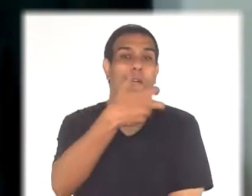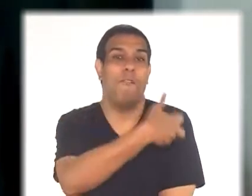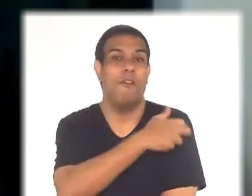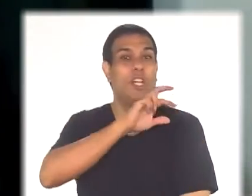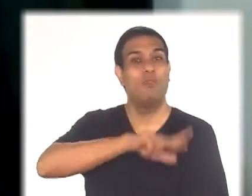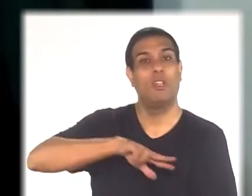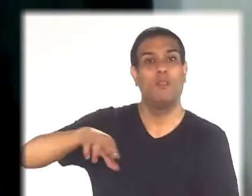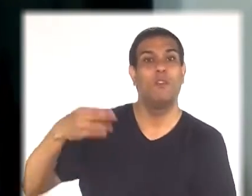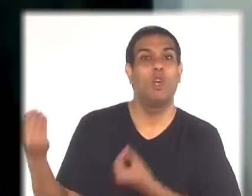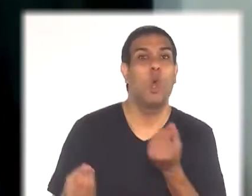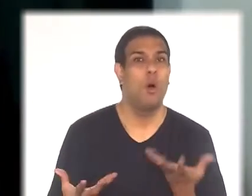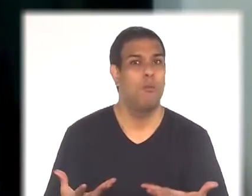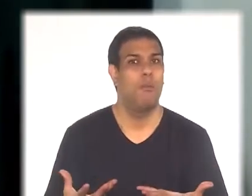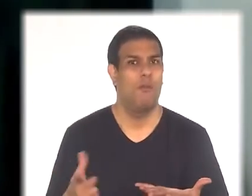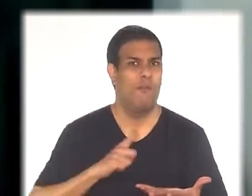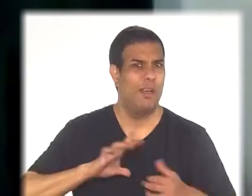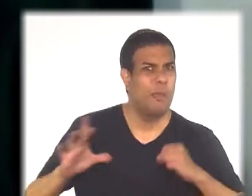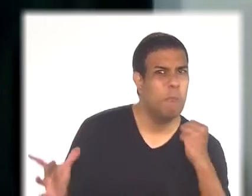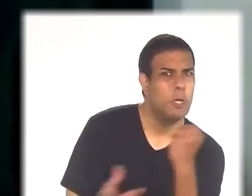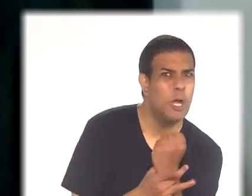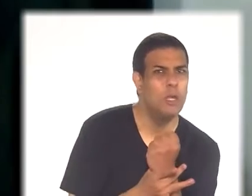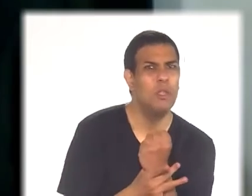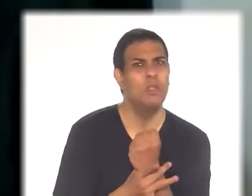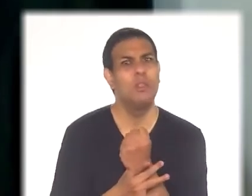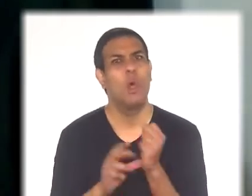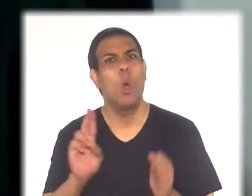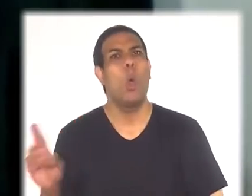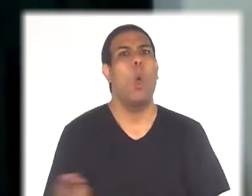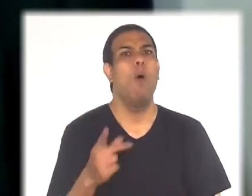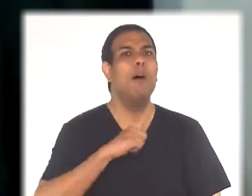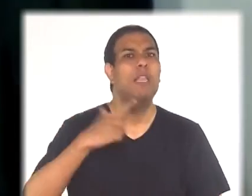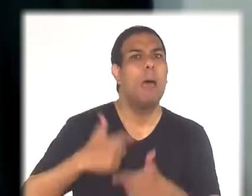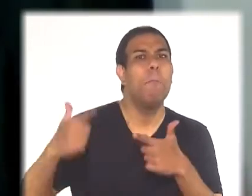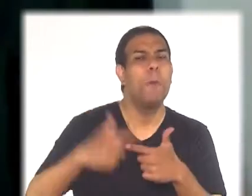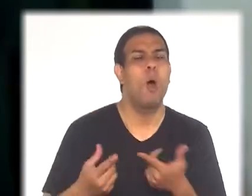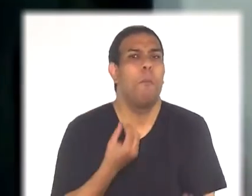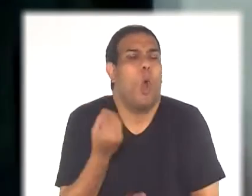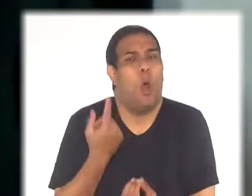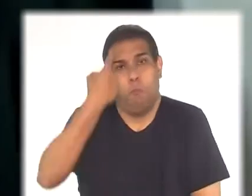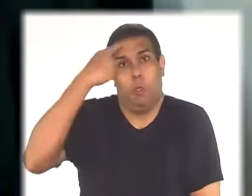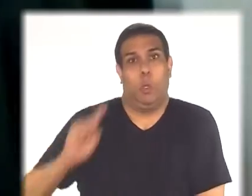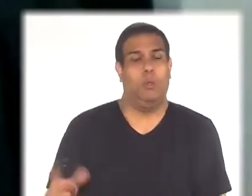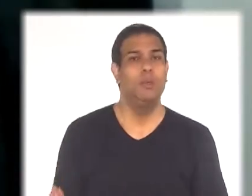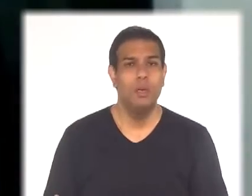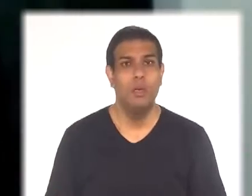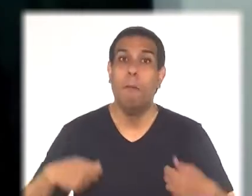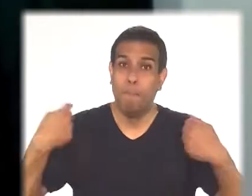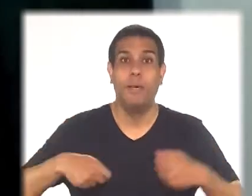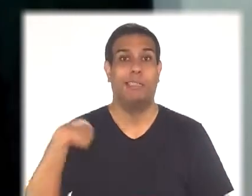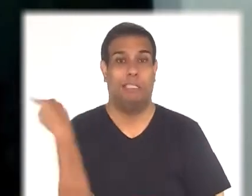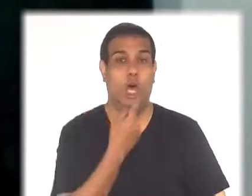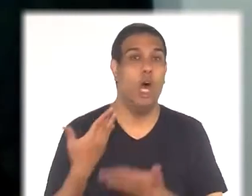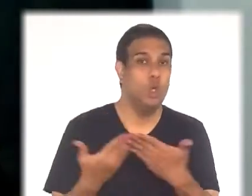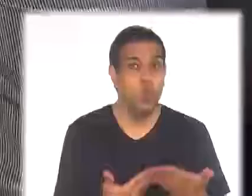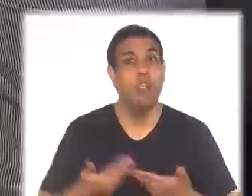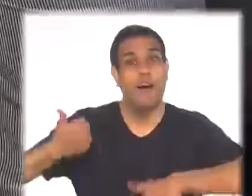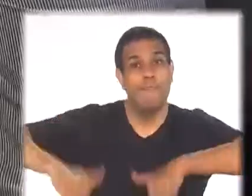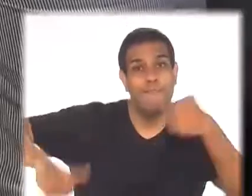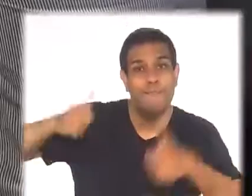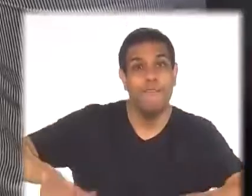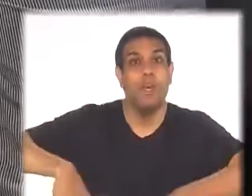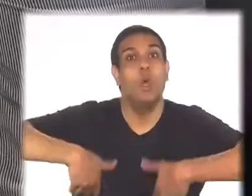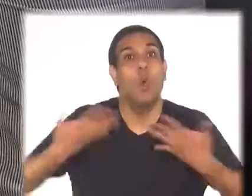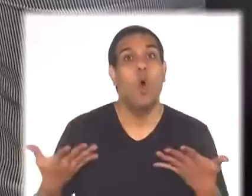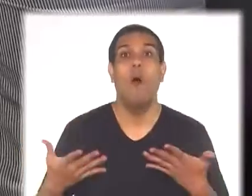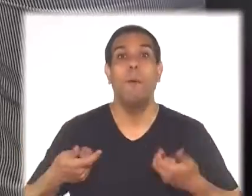a segunda dose da segunda vacina. Não sabemos se ela estará protegida, não sabemos se terá algum efeito adverso. Então, será muito importante